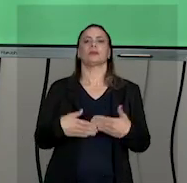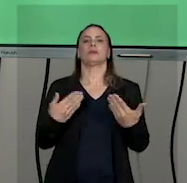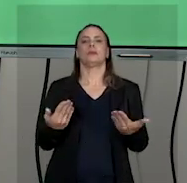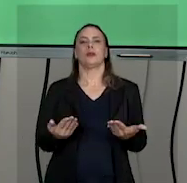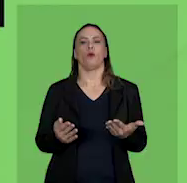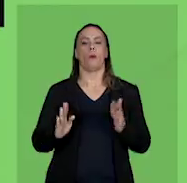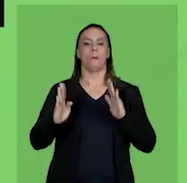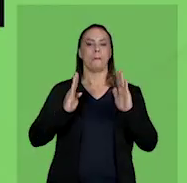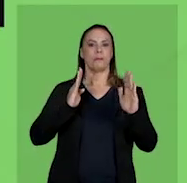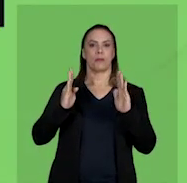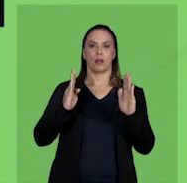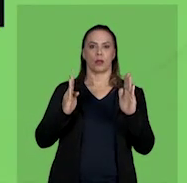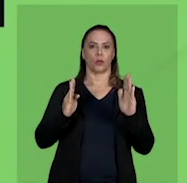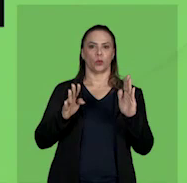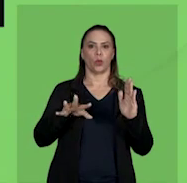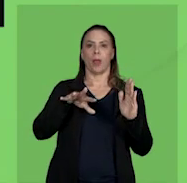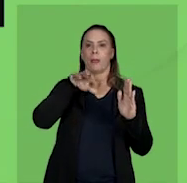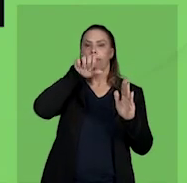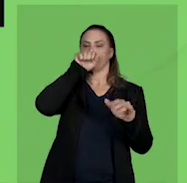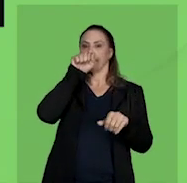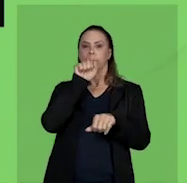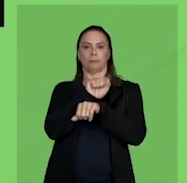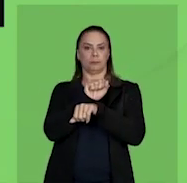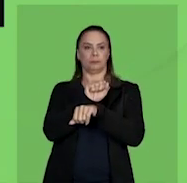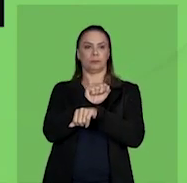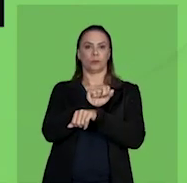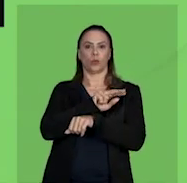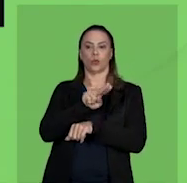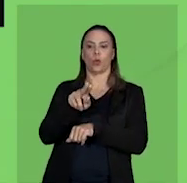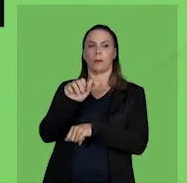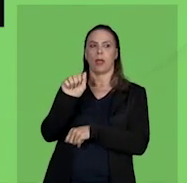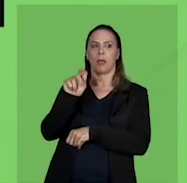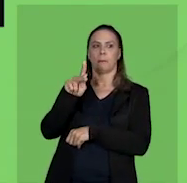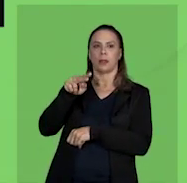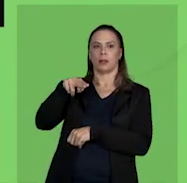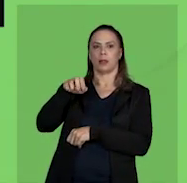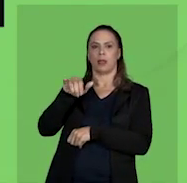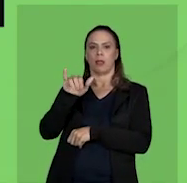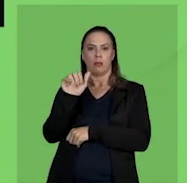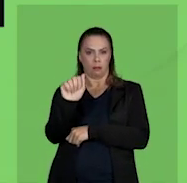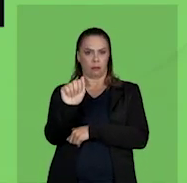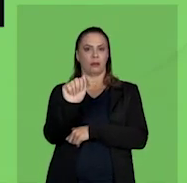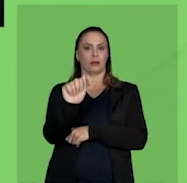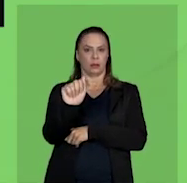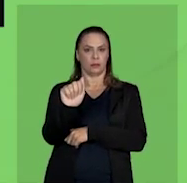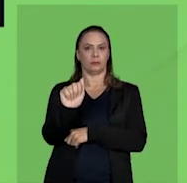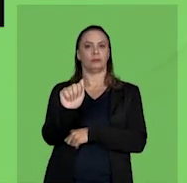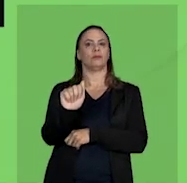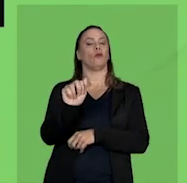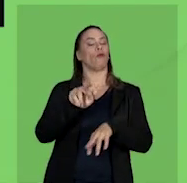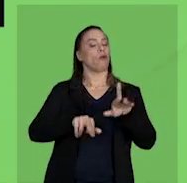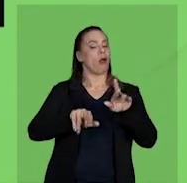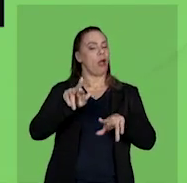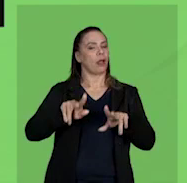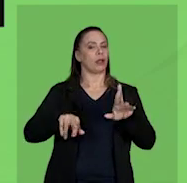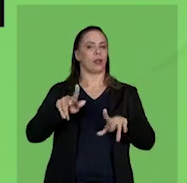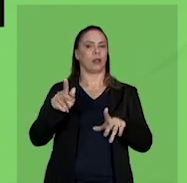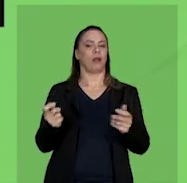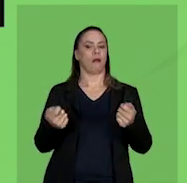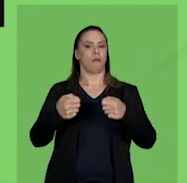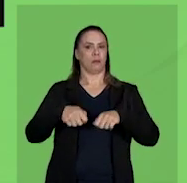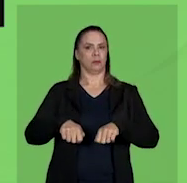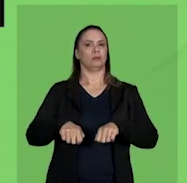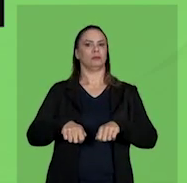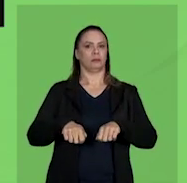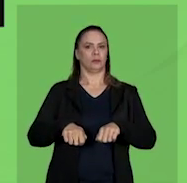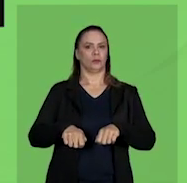essa interrupção voluntária ou involuntária da ventilação pulmonar, vai depender de vários fatores, como por exemplo, a